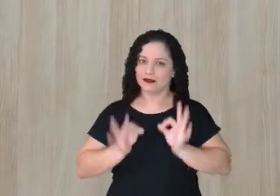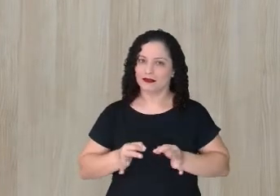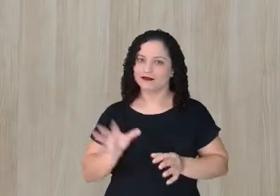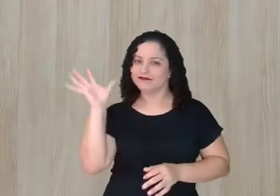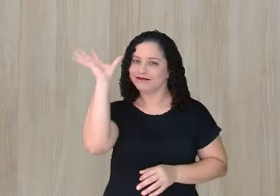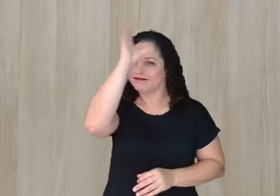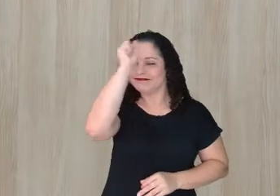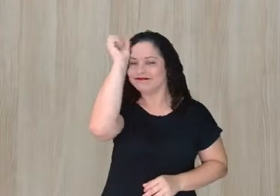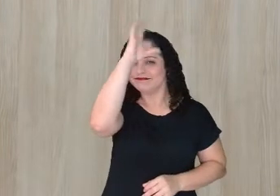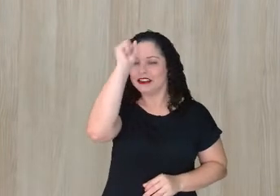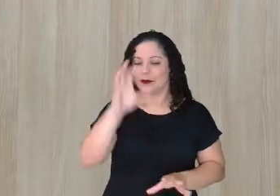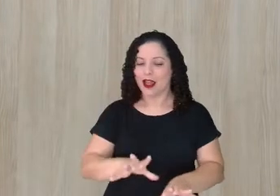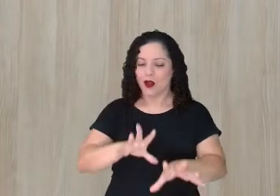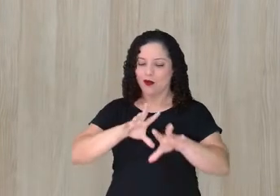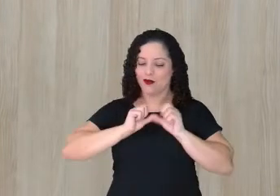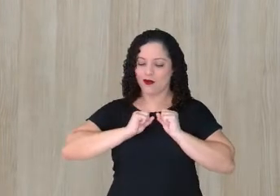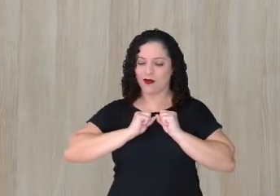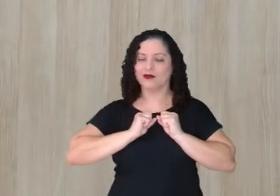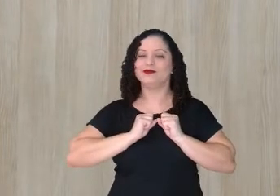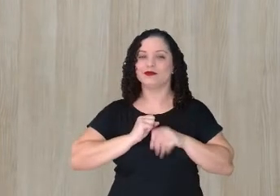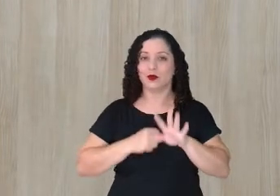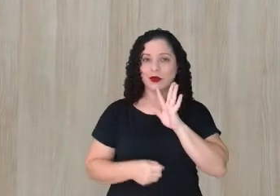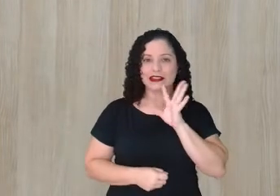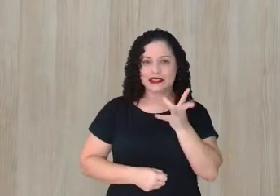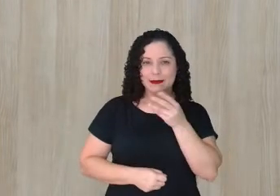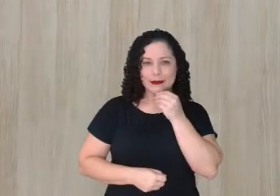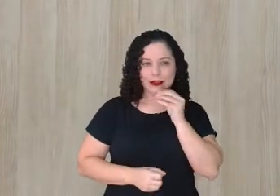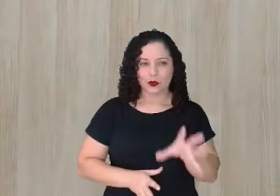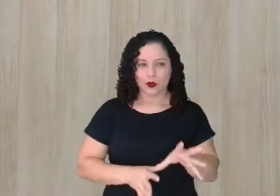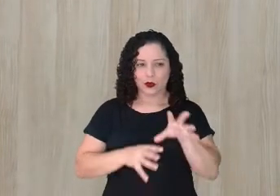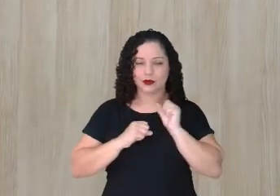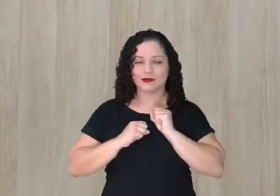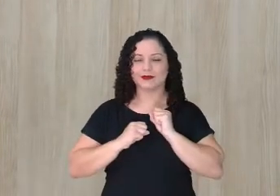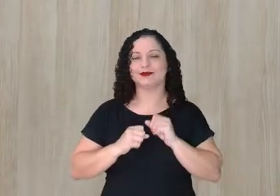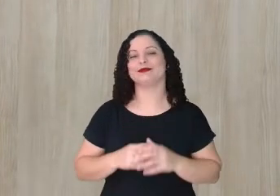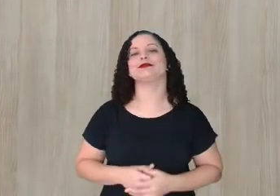aprender, para absorver esse conhecimento.